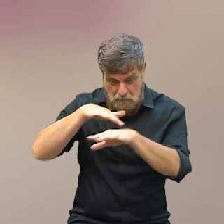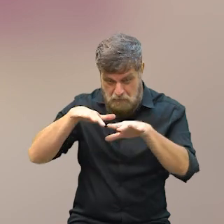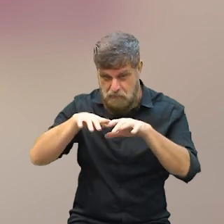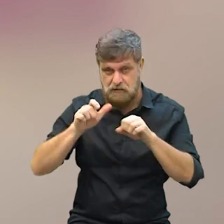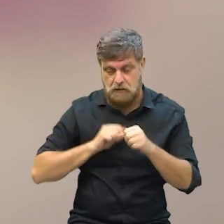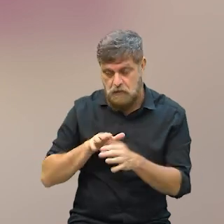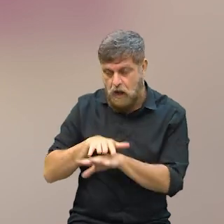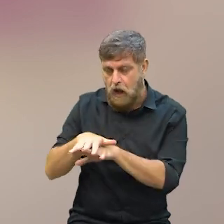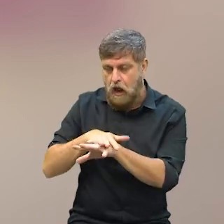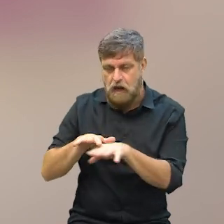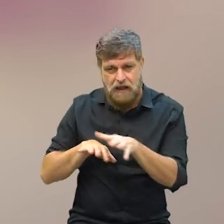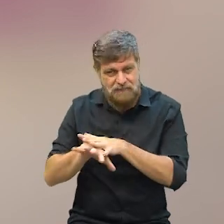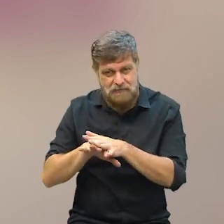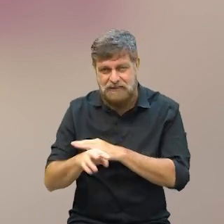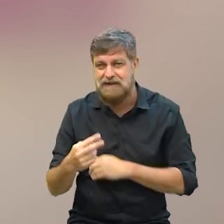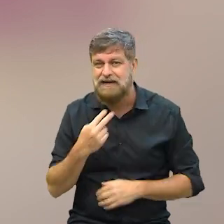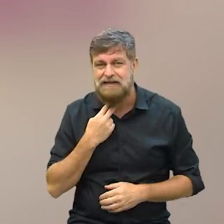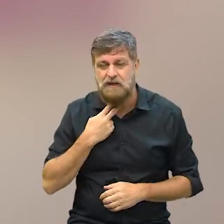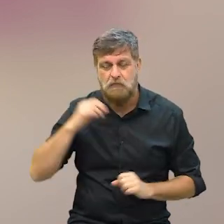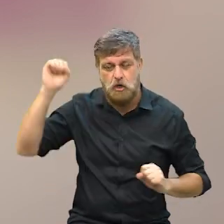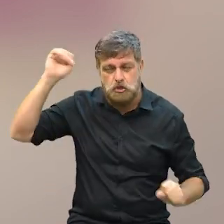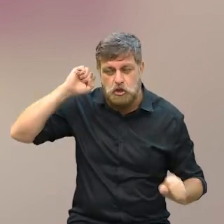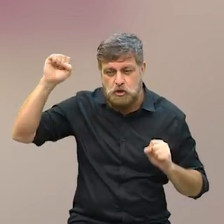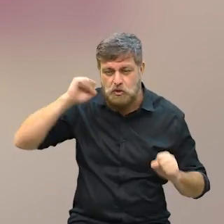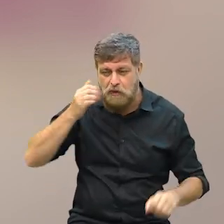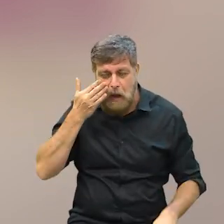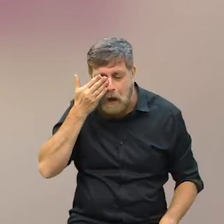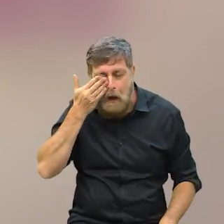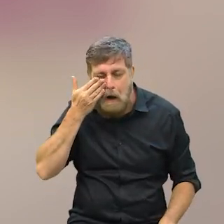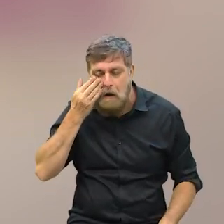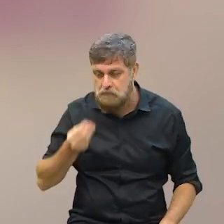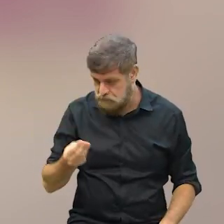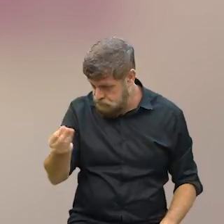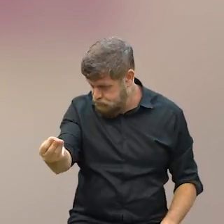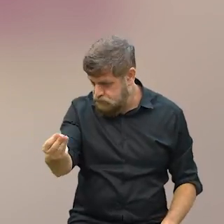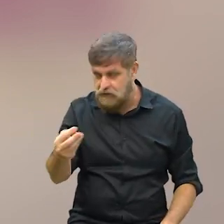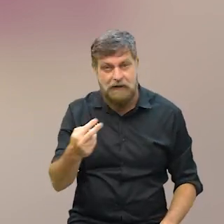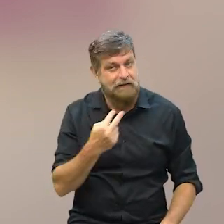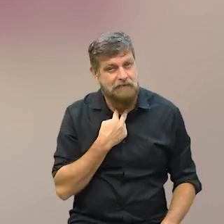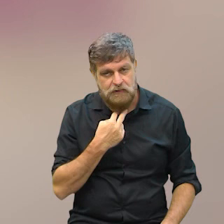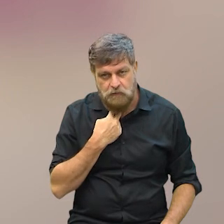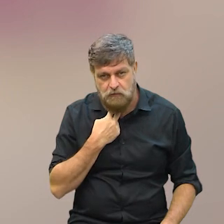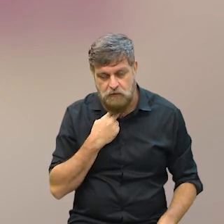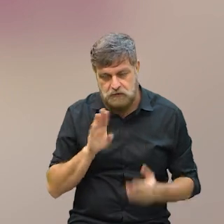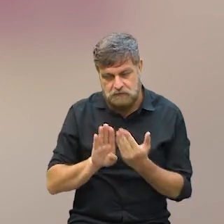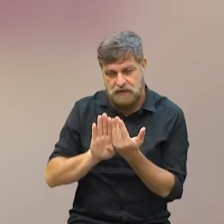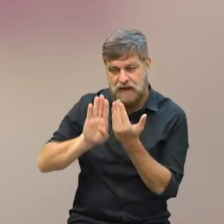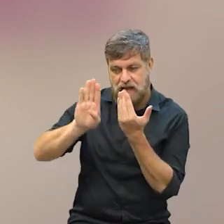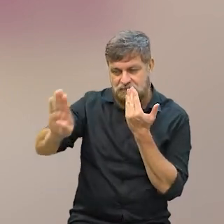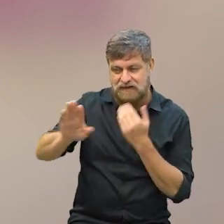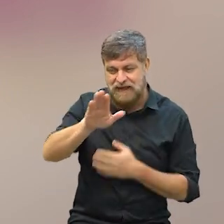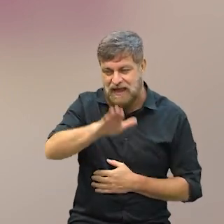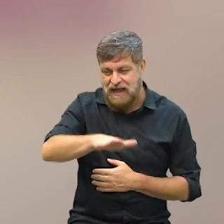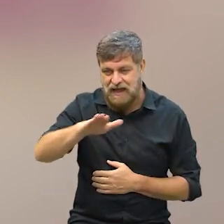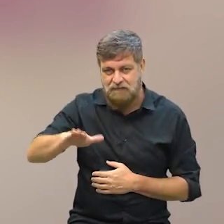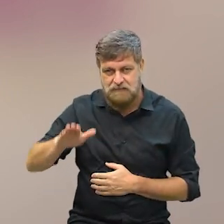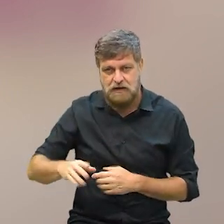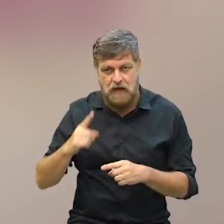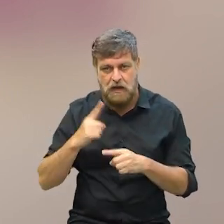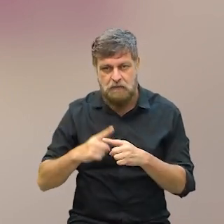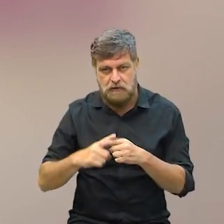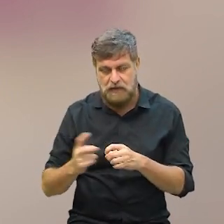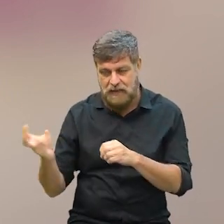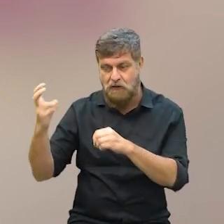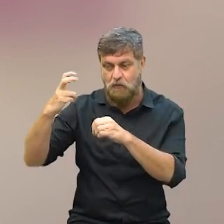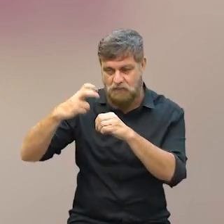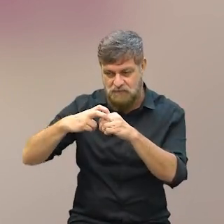mãos, não usar toalhas junto com outras pessoas da casa, vai ter que se afastar das crianças, porque ele vai